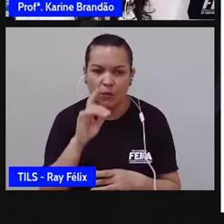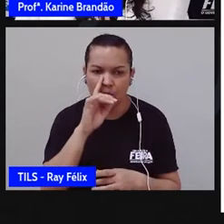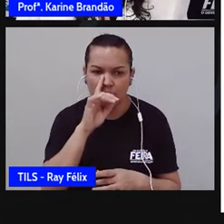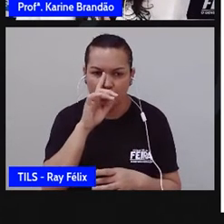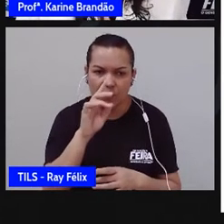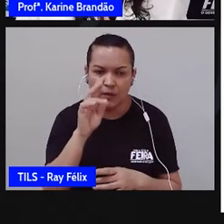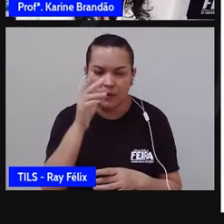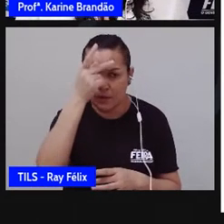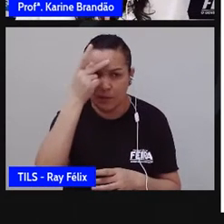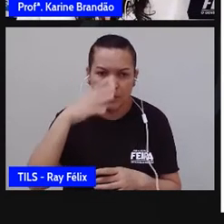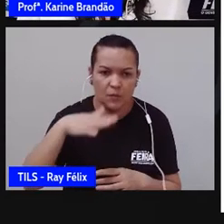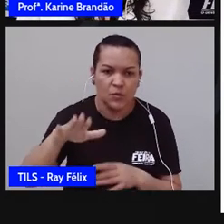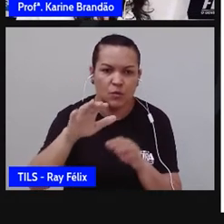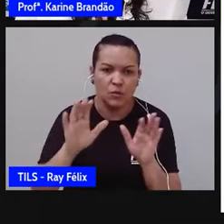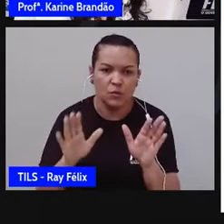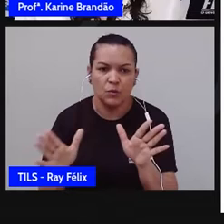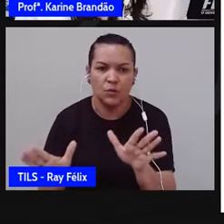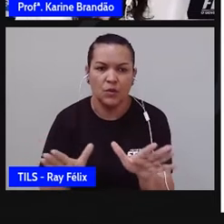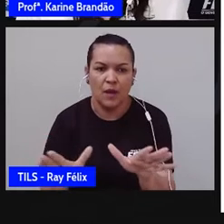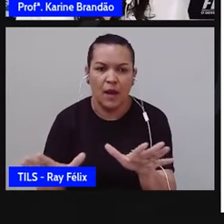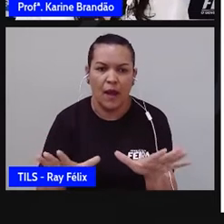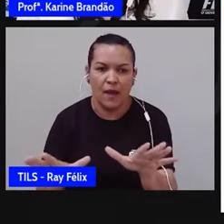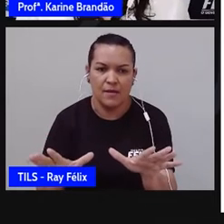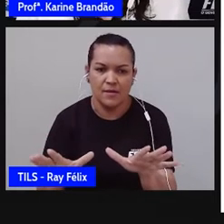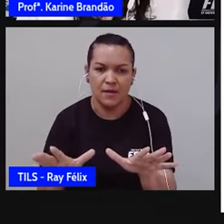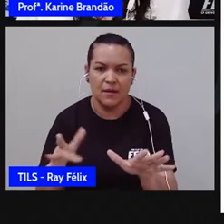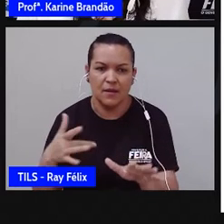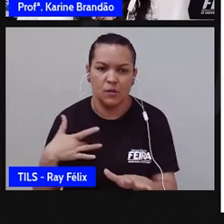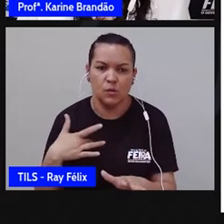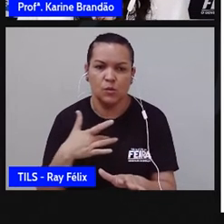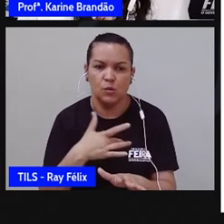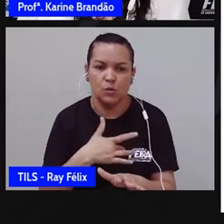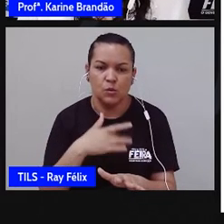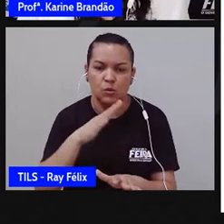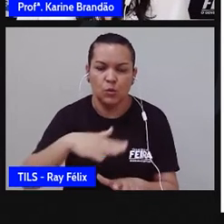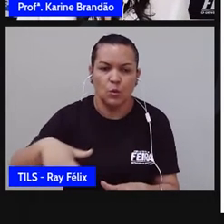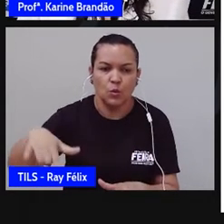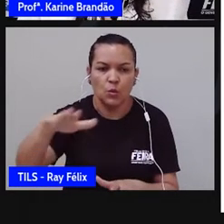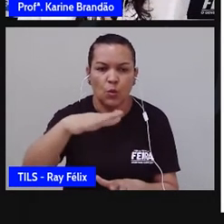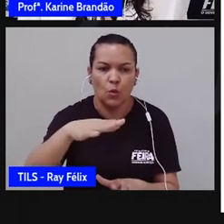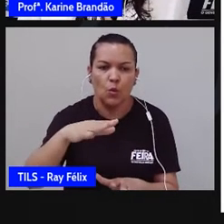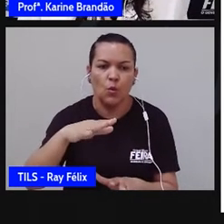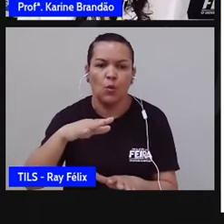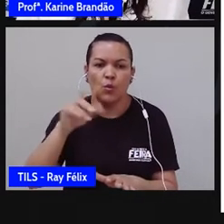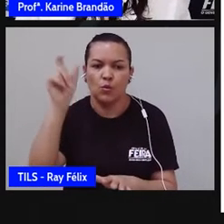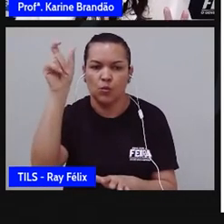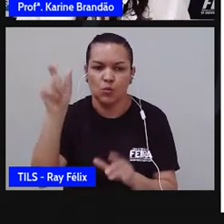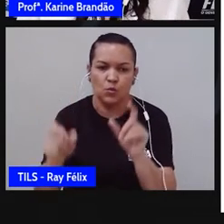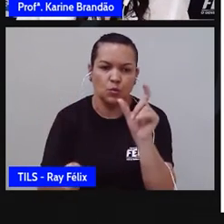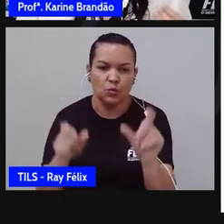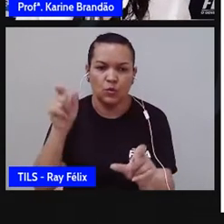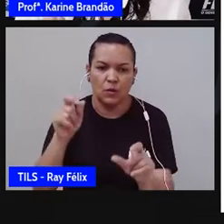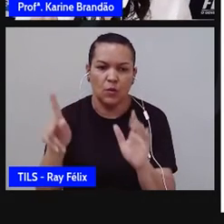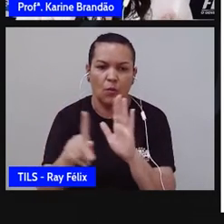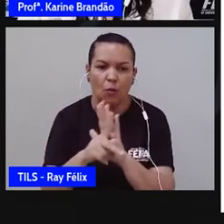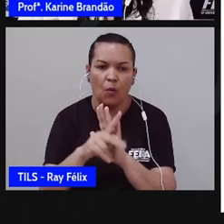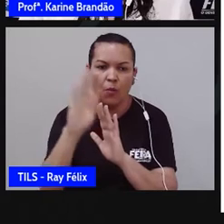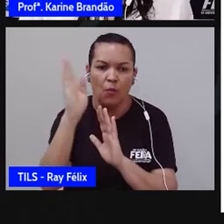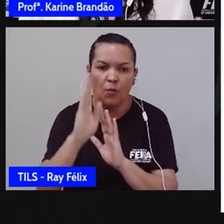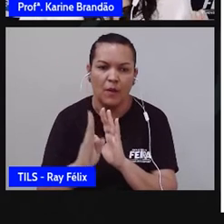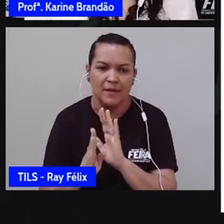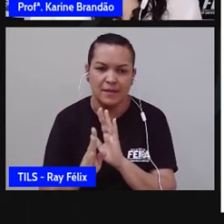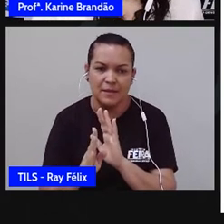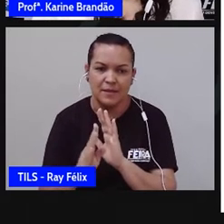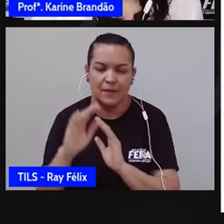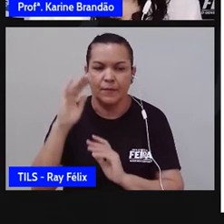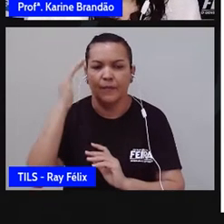universal e gratuito a serviços de saúde a todo cidadão brasileiro. O que isso significa? Significa que a gente vai entender